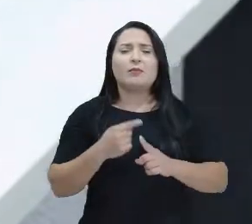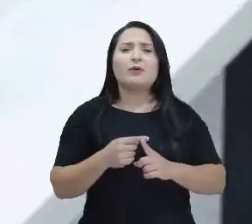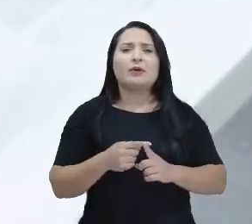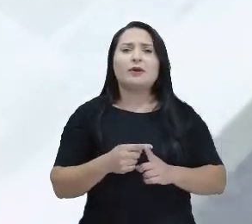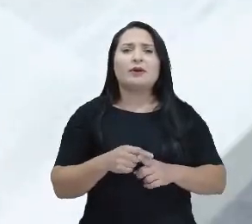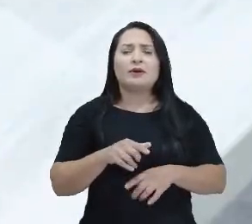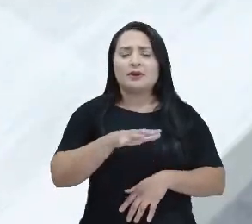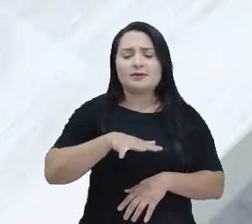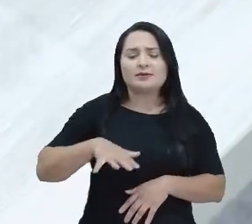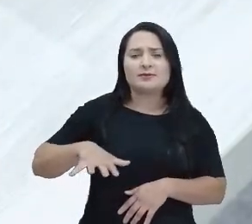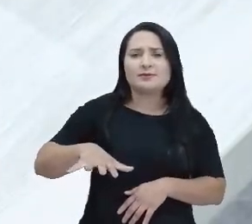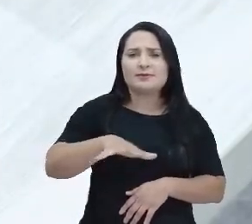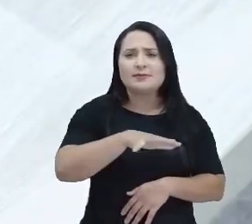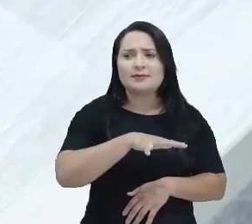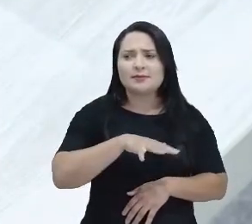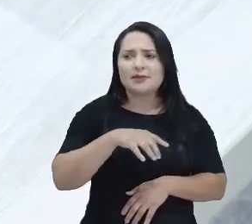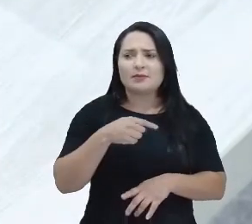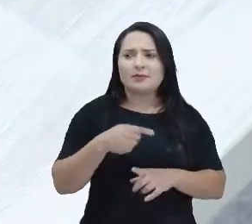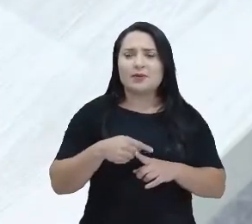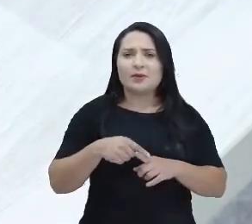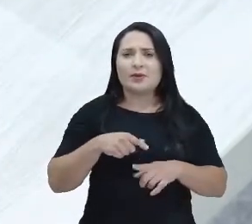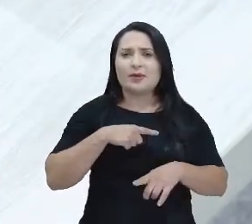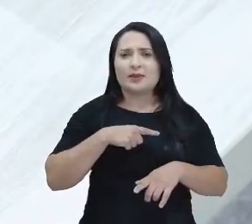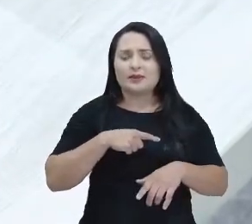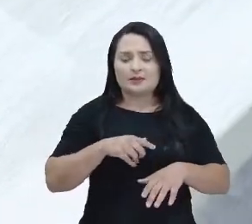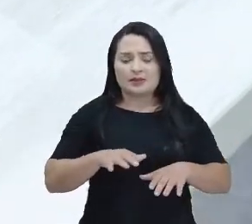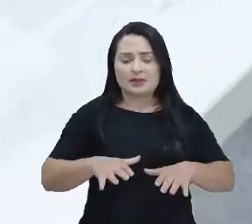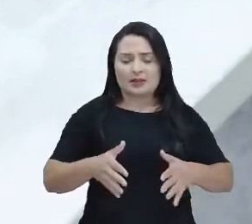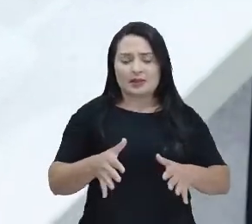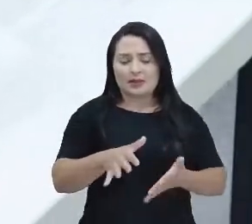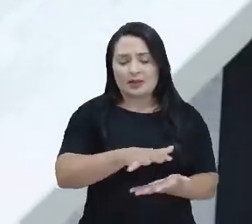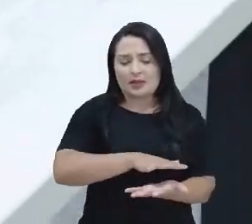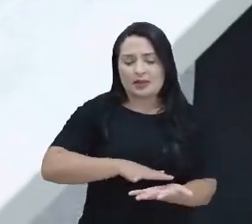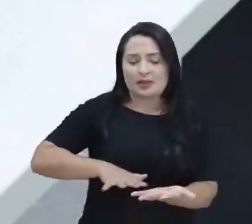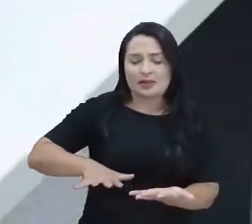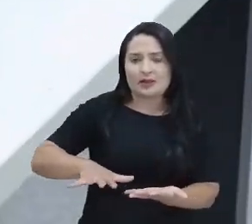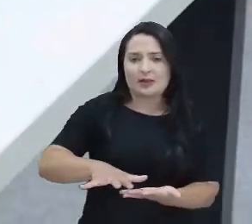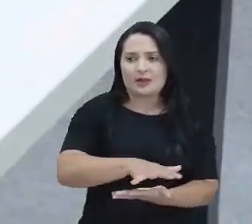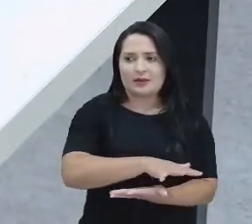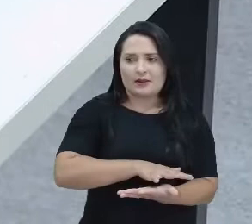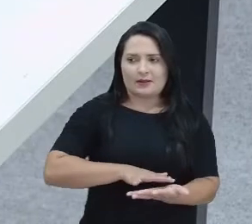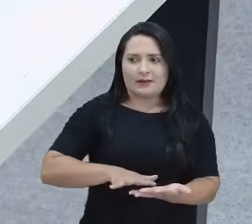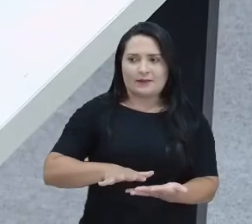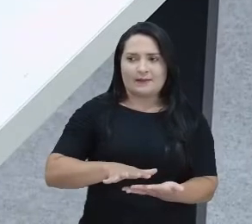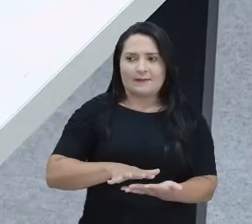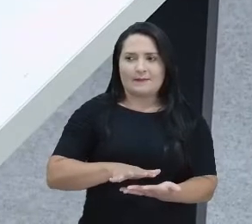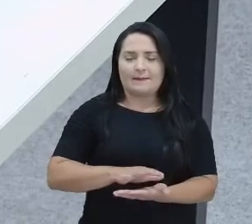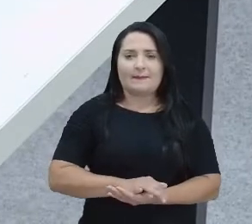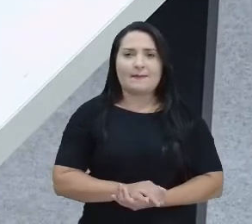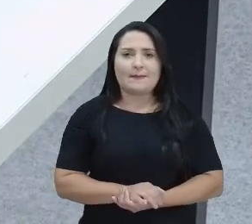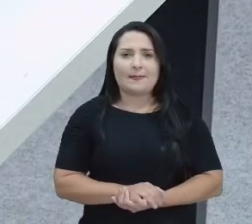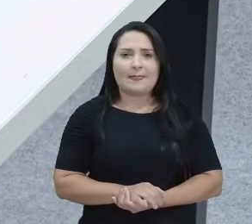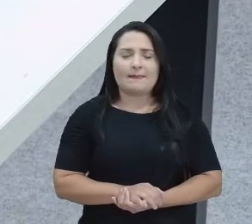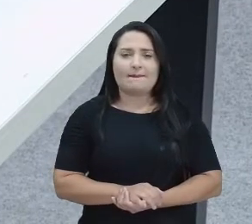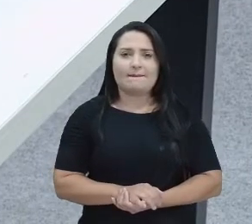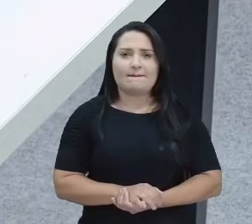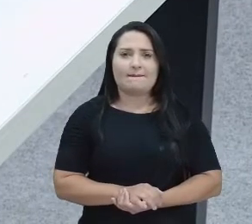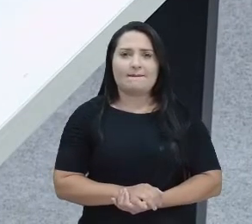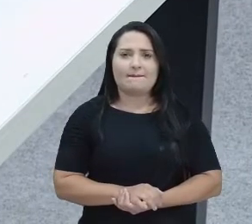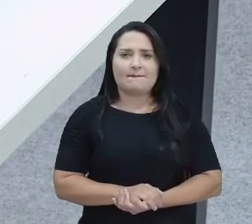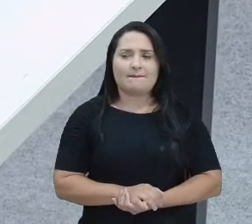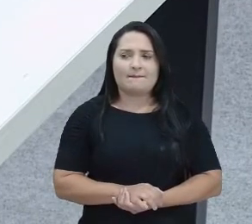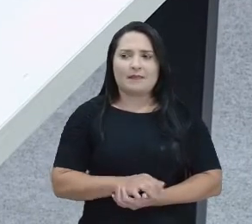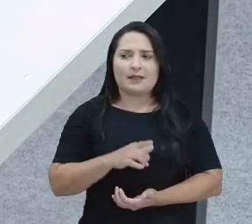espaciais? Porque ela está no plano, mas todos os pontos dela não ocupam aqui, ó, o plano.